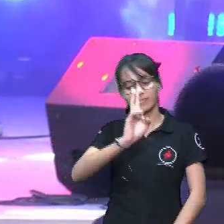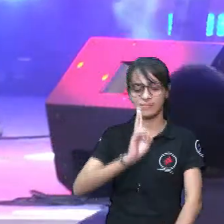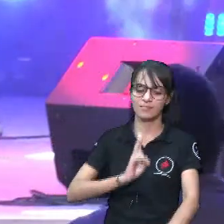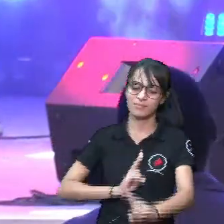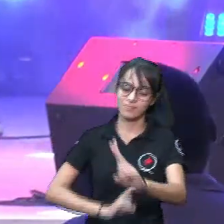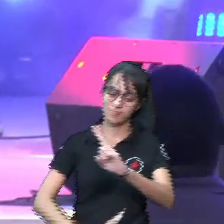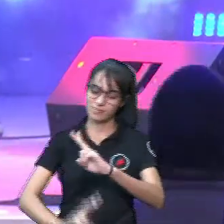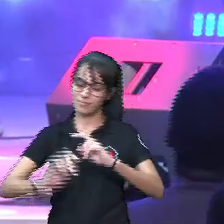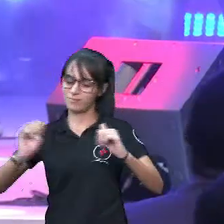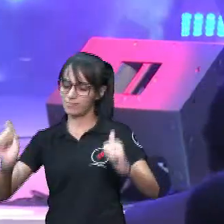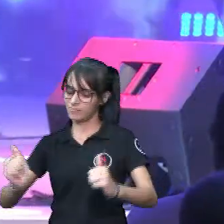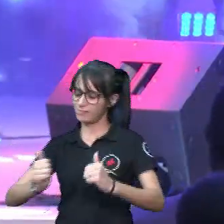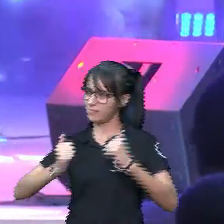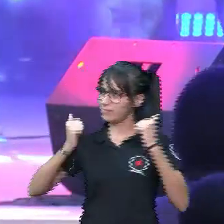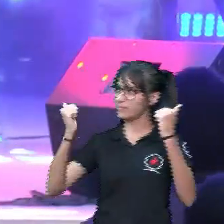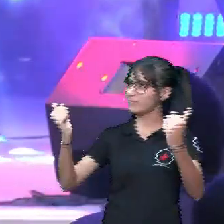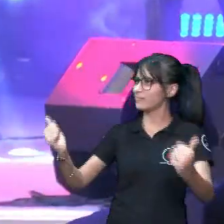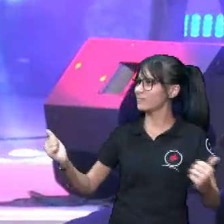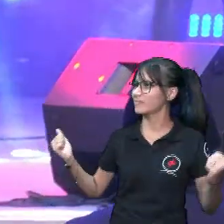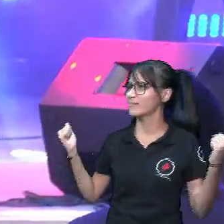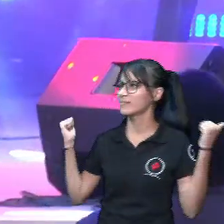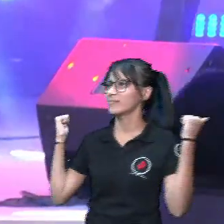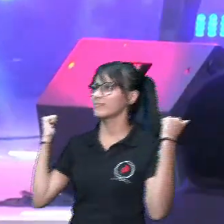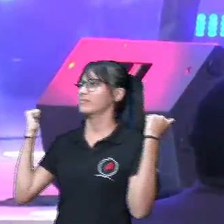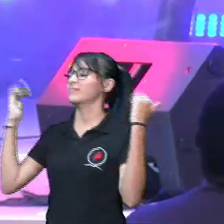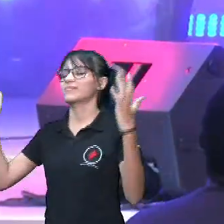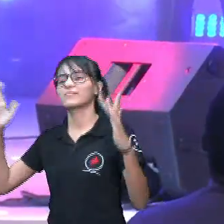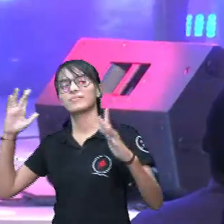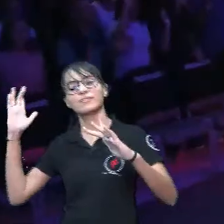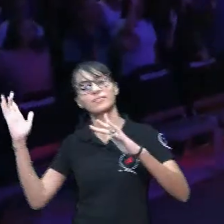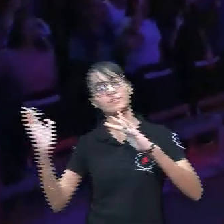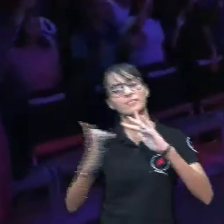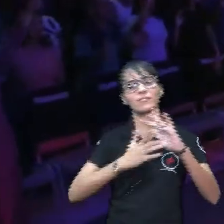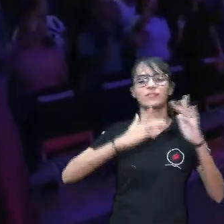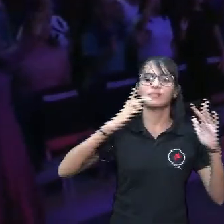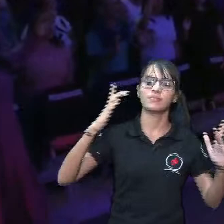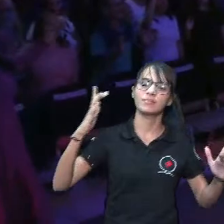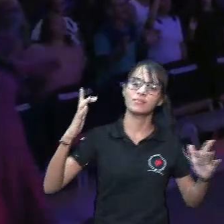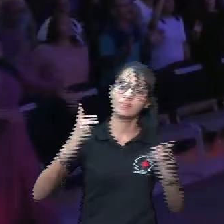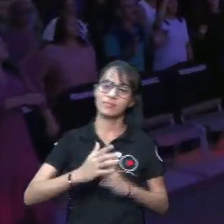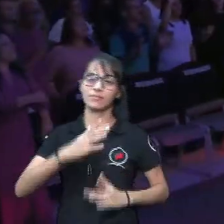Seja sempre exaltado.